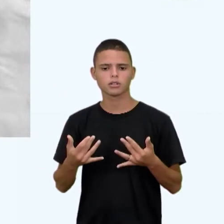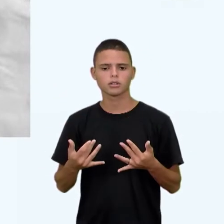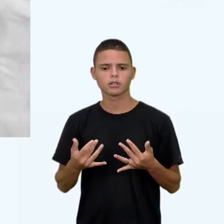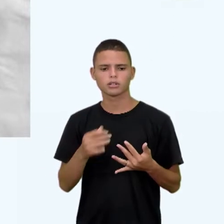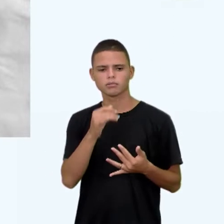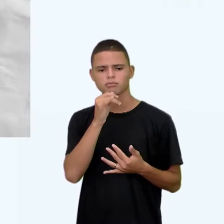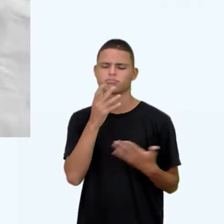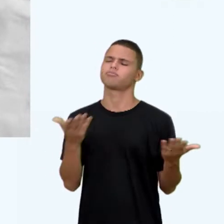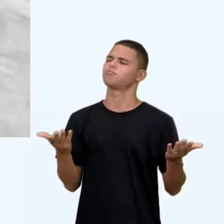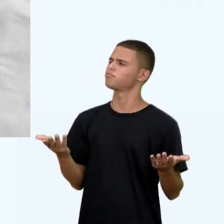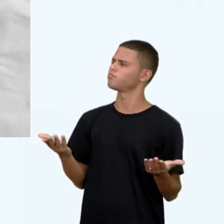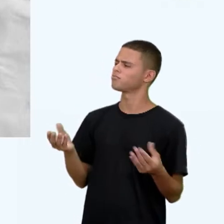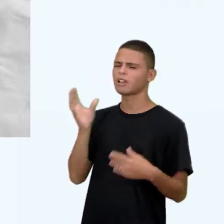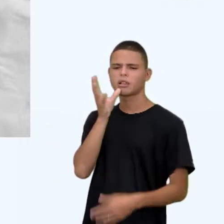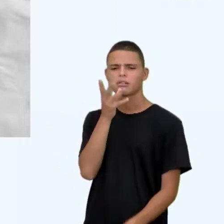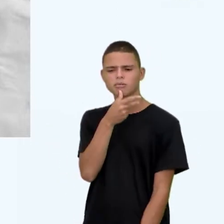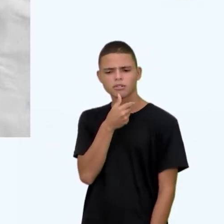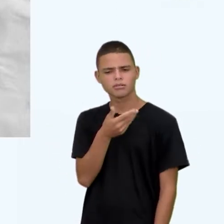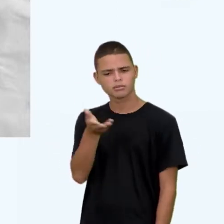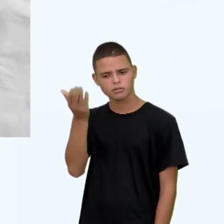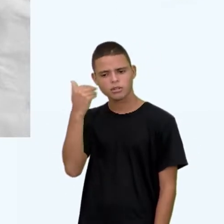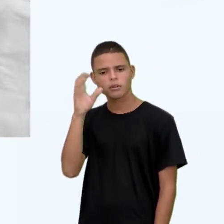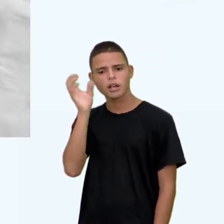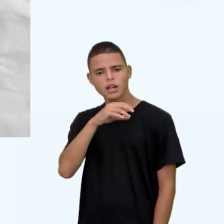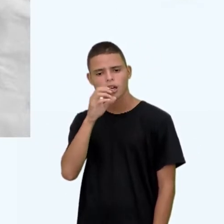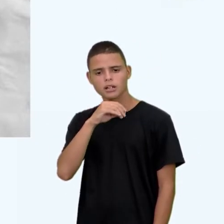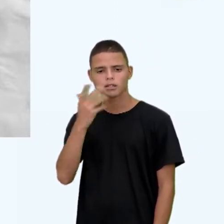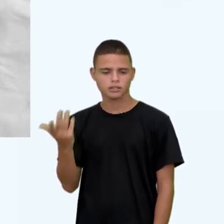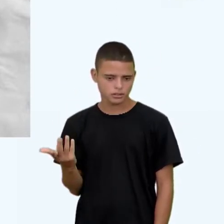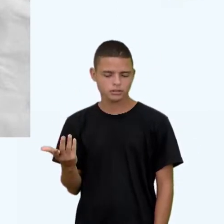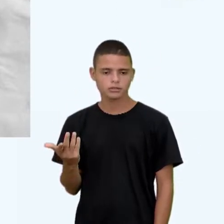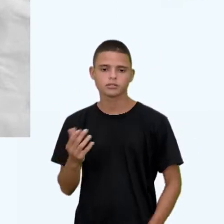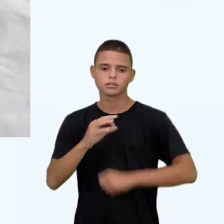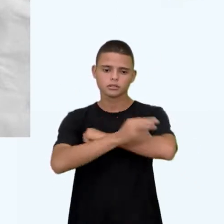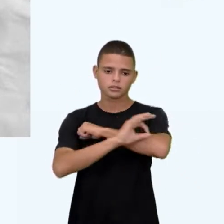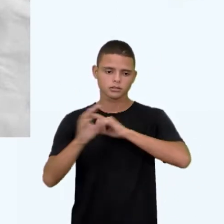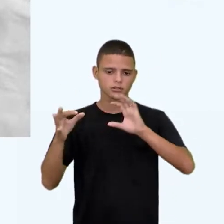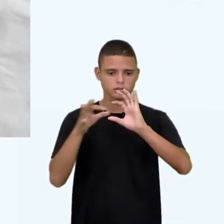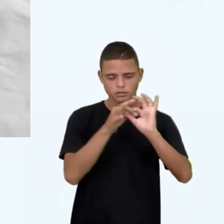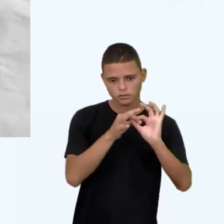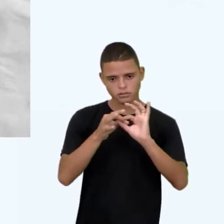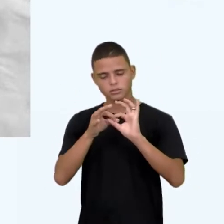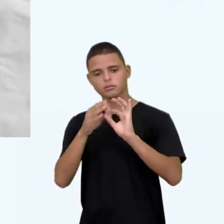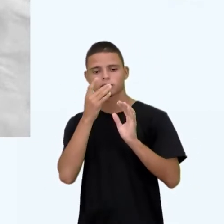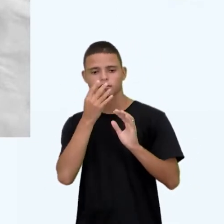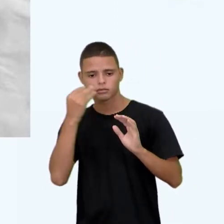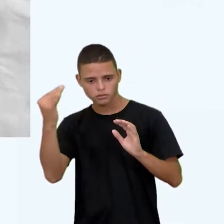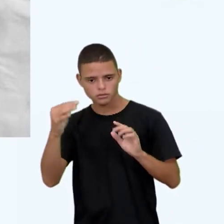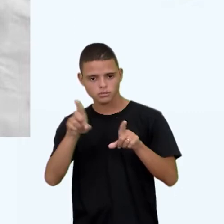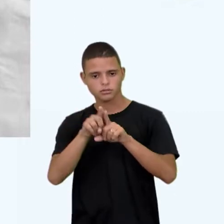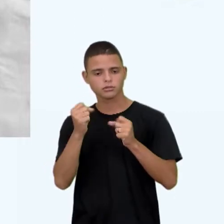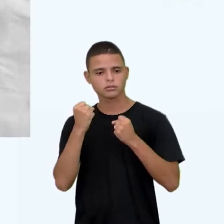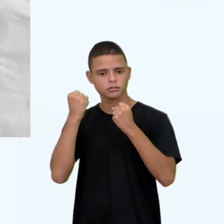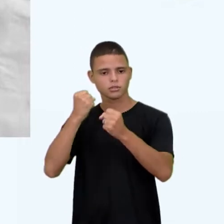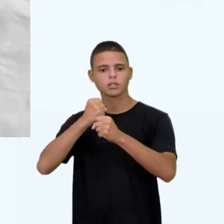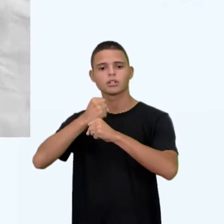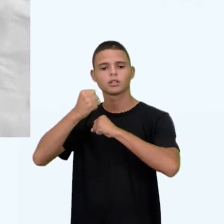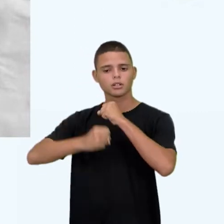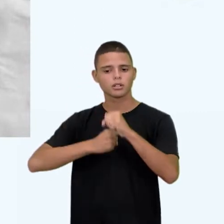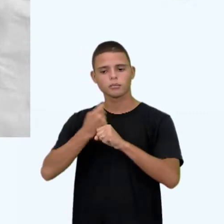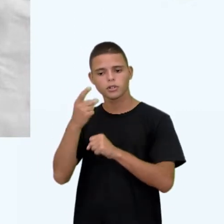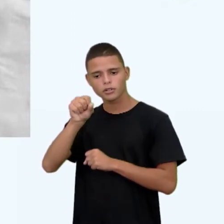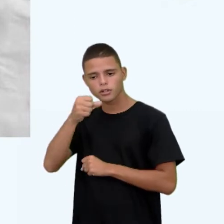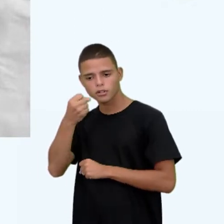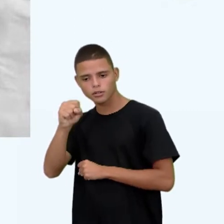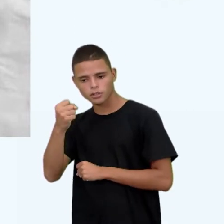isso aí, cara. Dá pra acelerar? Tá certo. A união entre arquitetura, pintura e desenho industrial ganhou força em 1919, pela